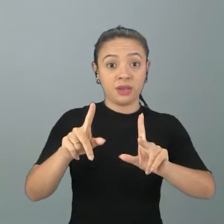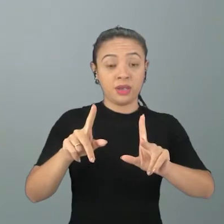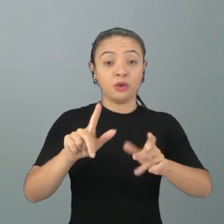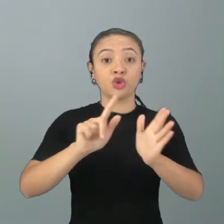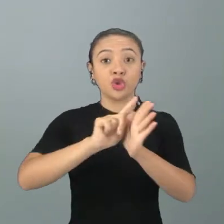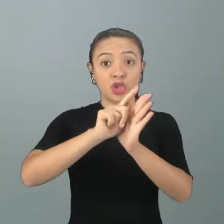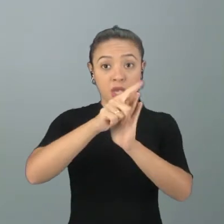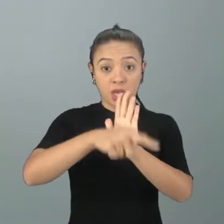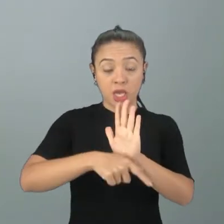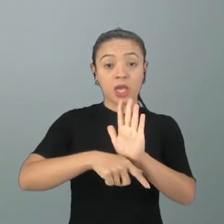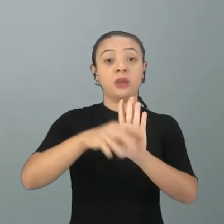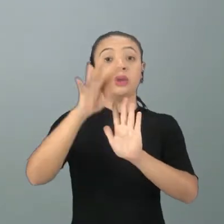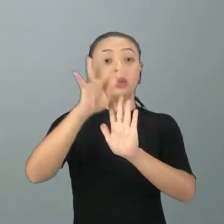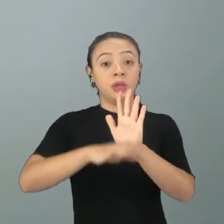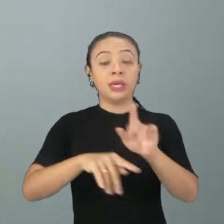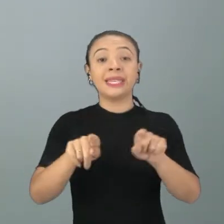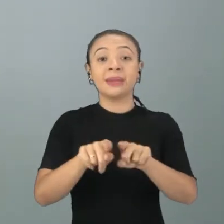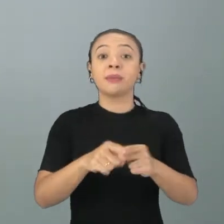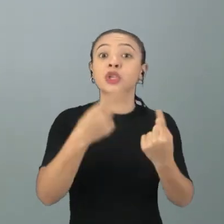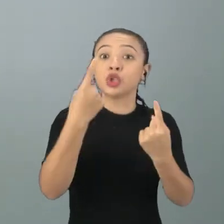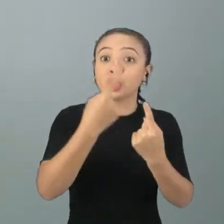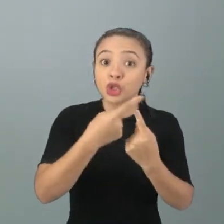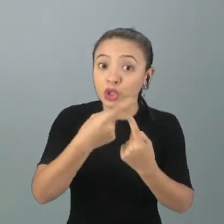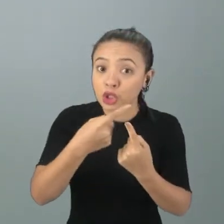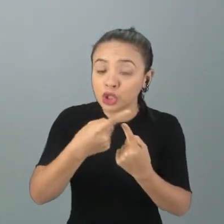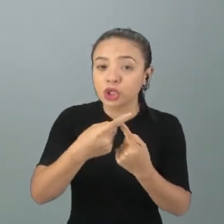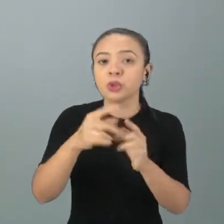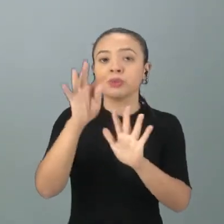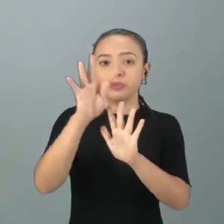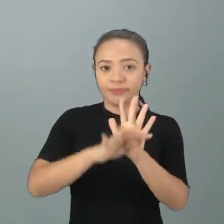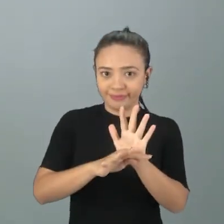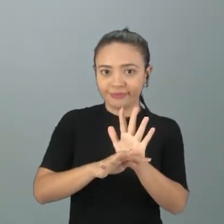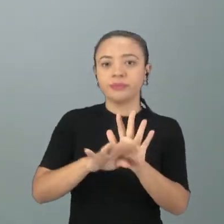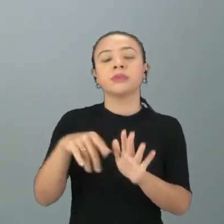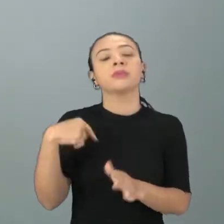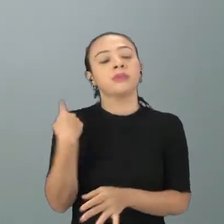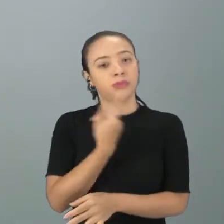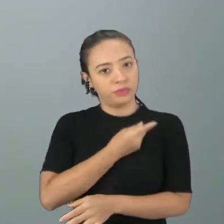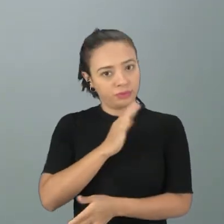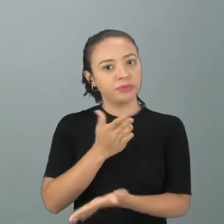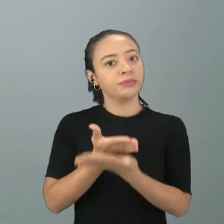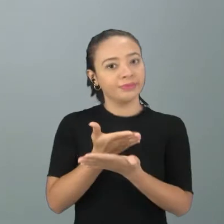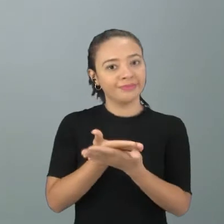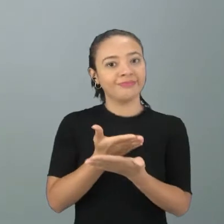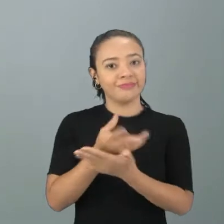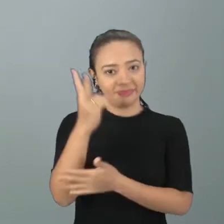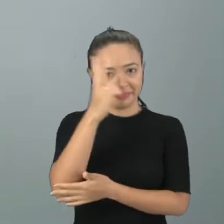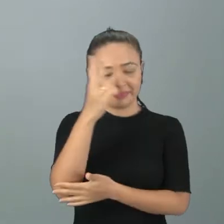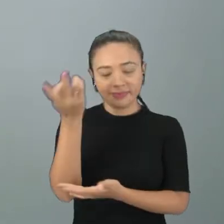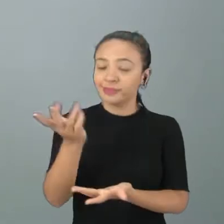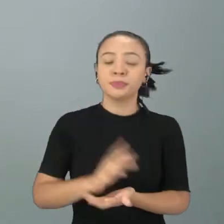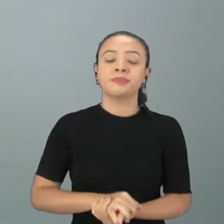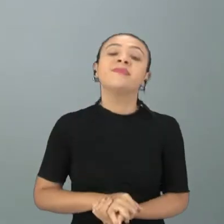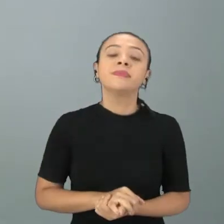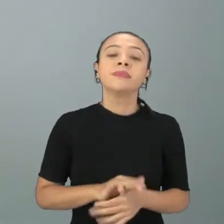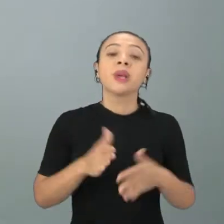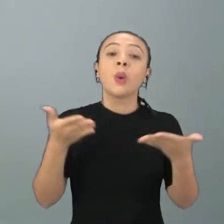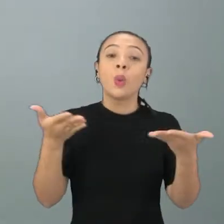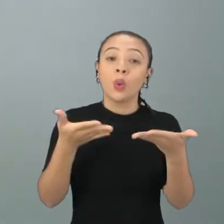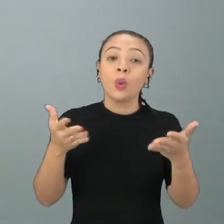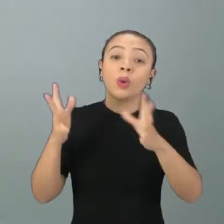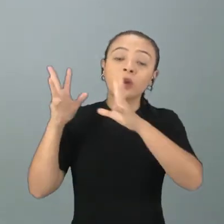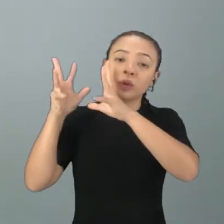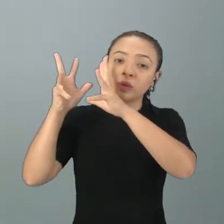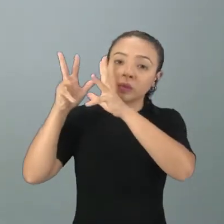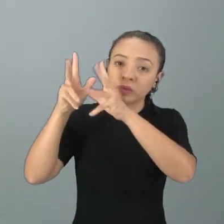gêneros textuais e tipologia textual, conceito já trabalhado na aula anterior. Agora, iremos rever